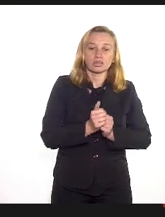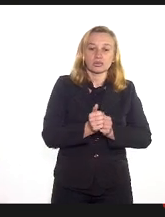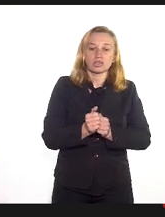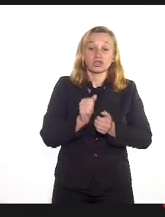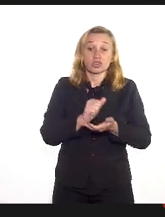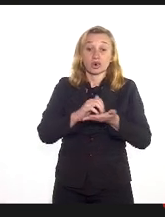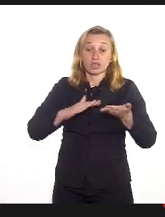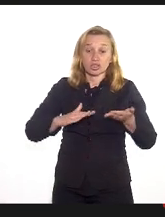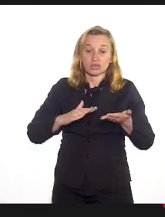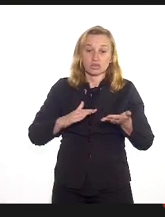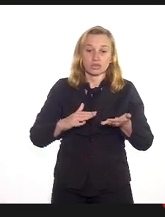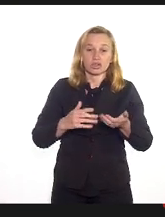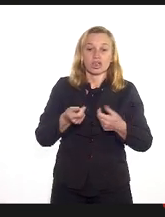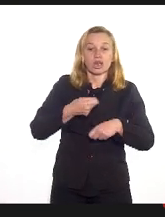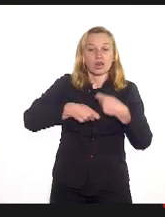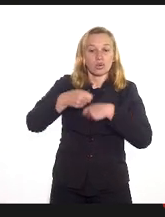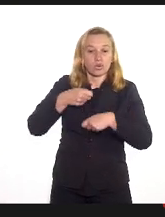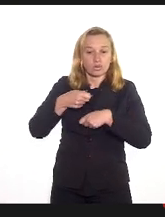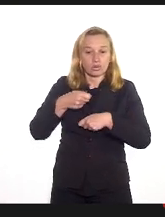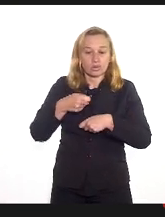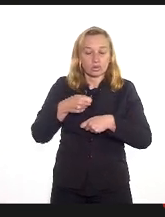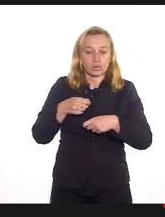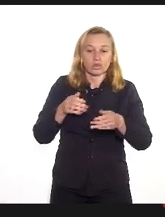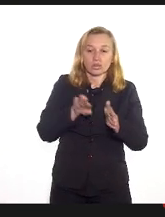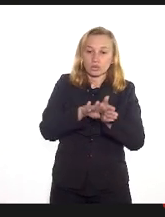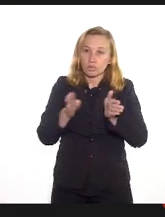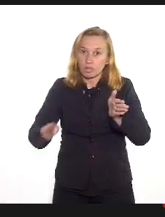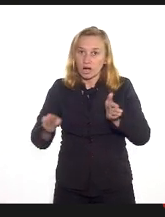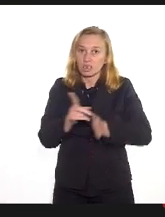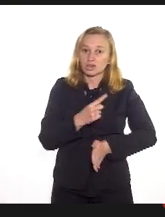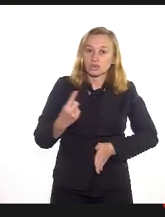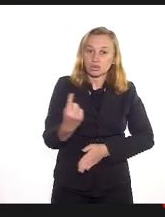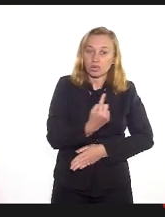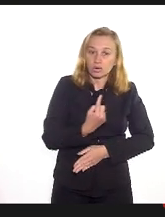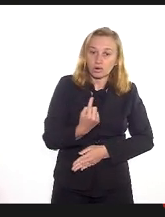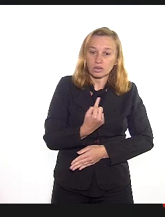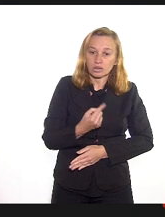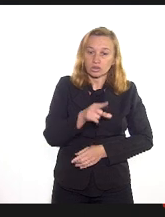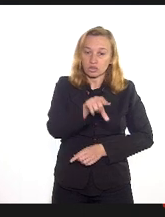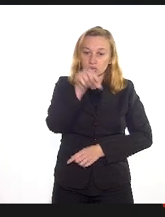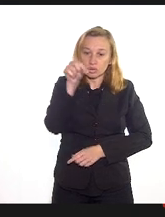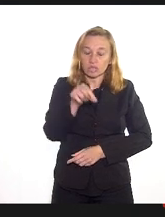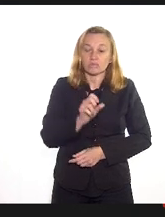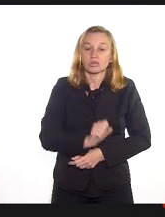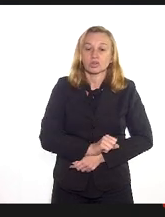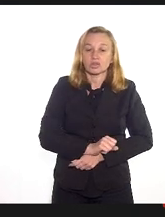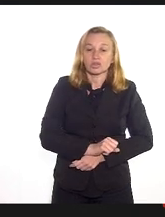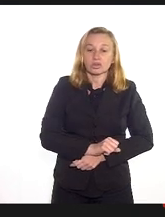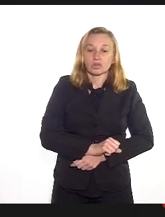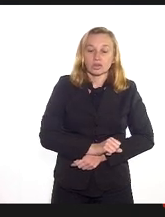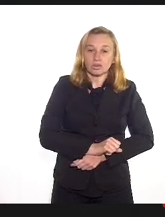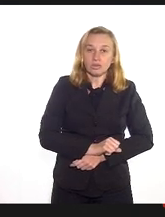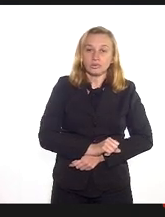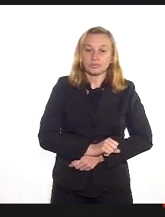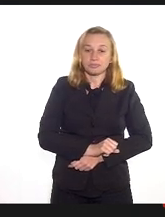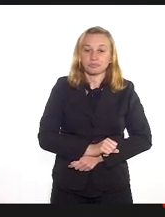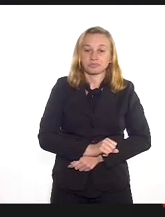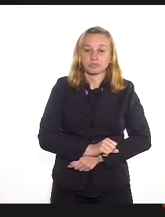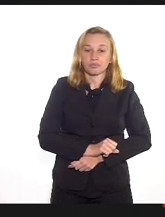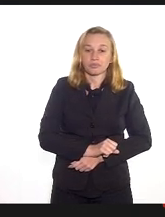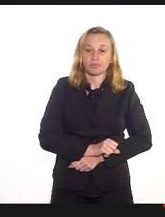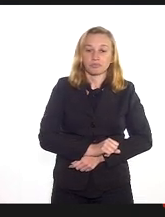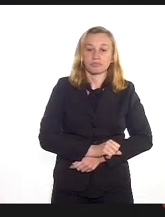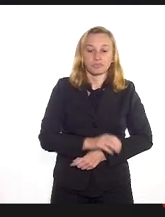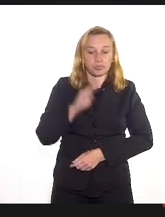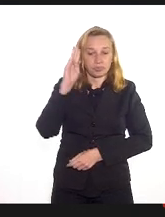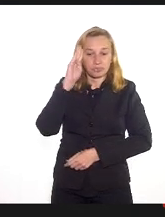atividades econômicas da economia do mar que nós selecionamos diz respeito a uma das